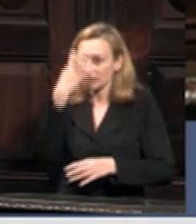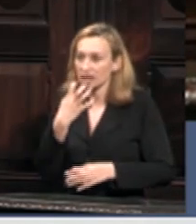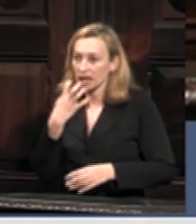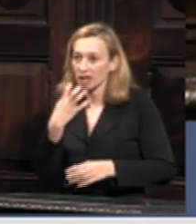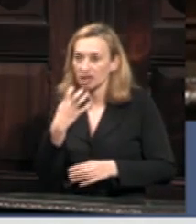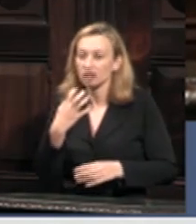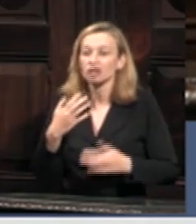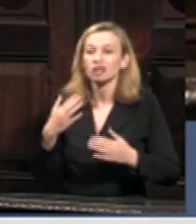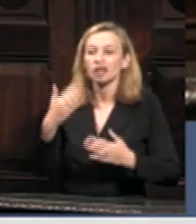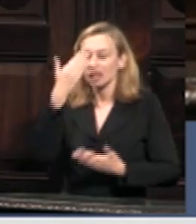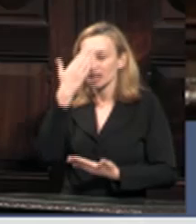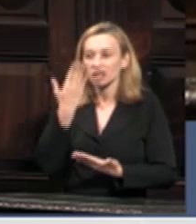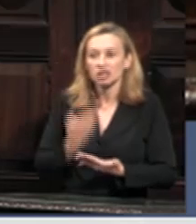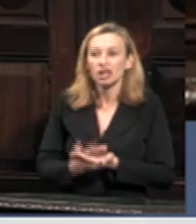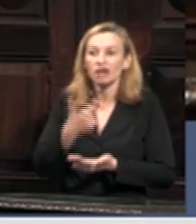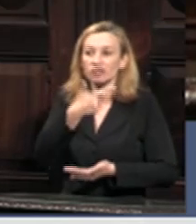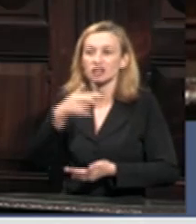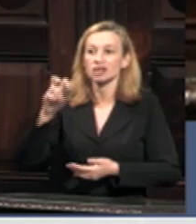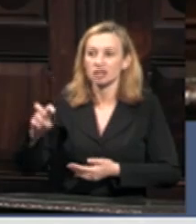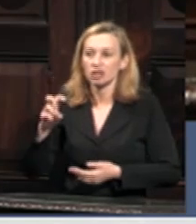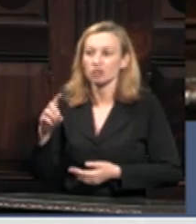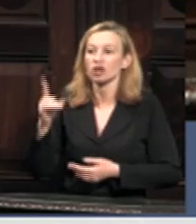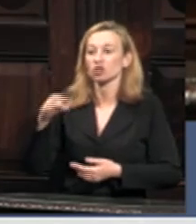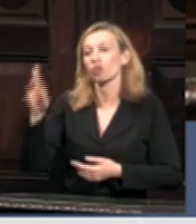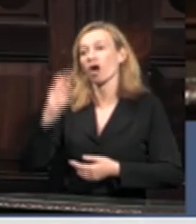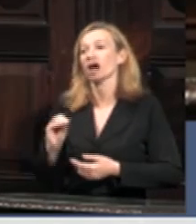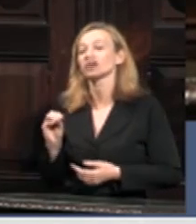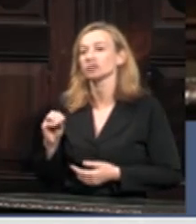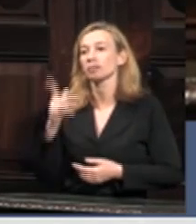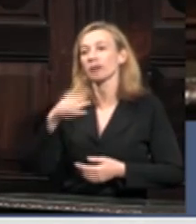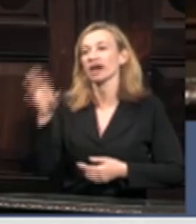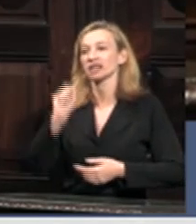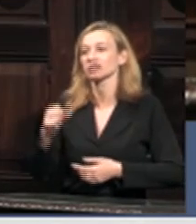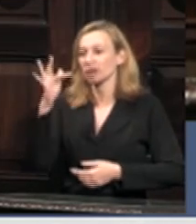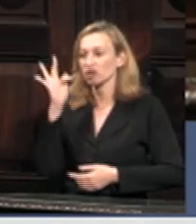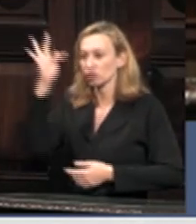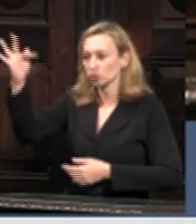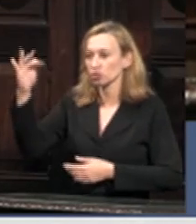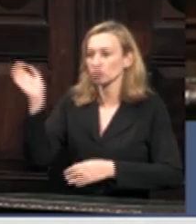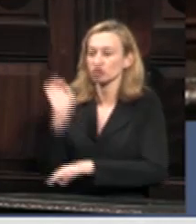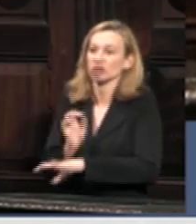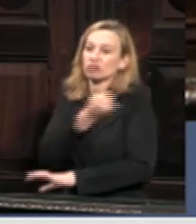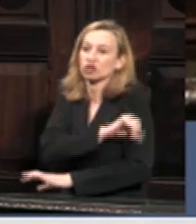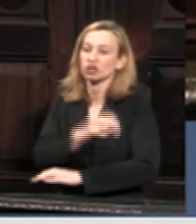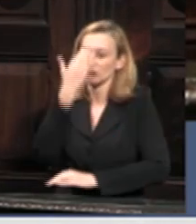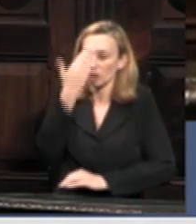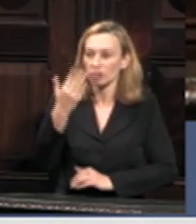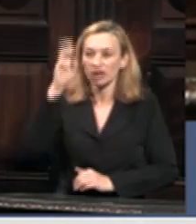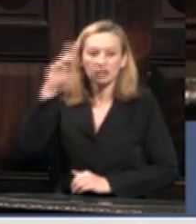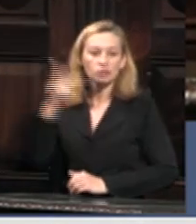com confiança 25, Eduardo Paes, para o futuro do Estado do Rio de Janeiro. Obrigado, senhor presidente.